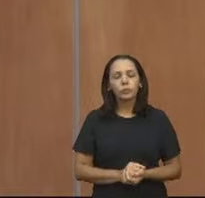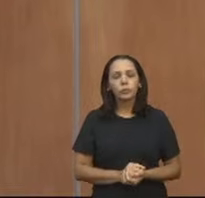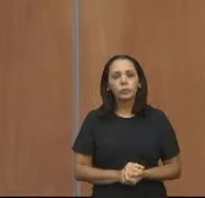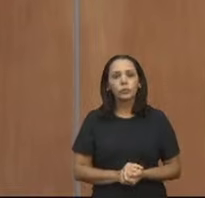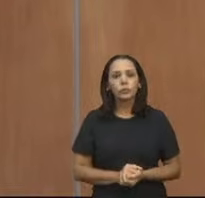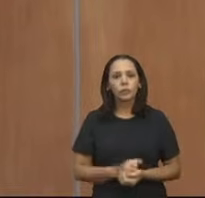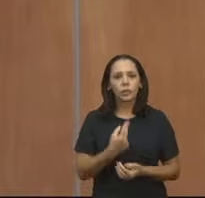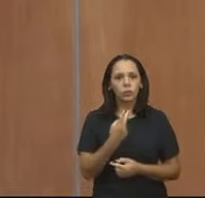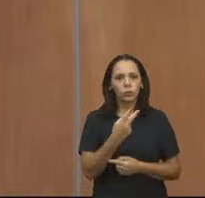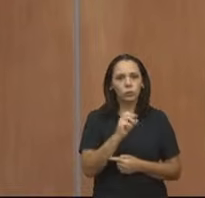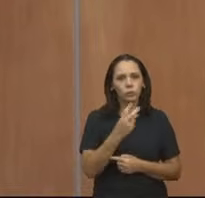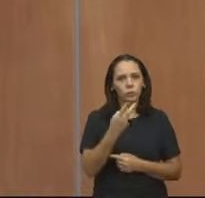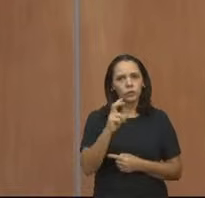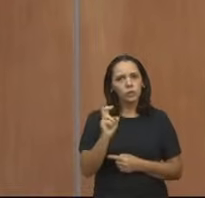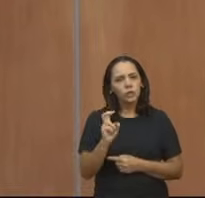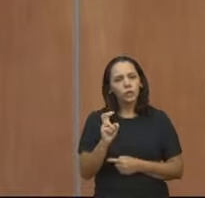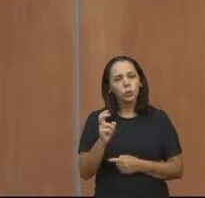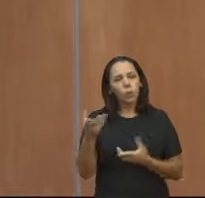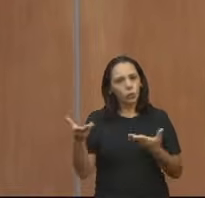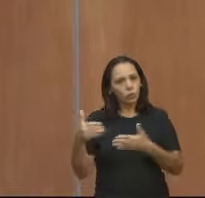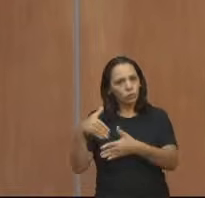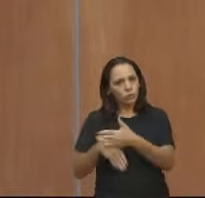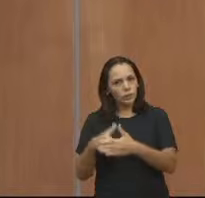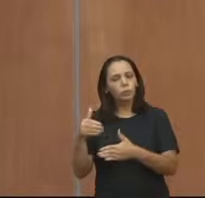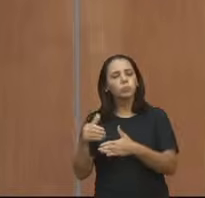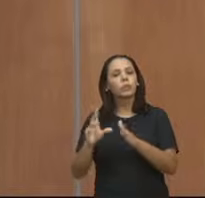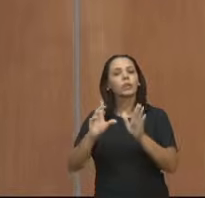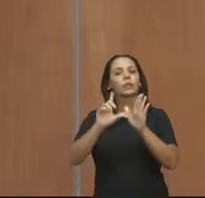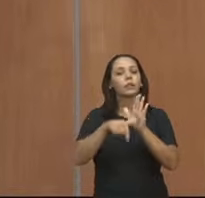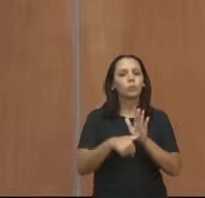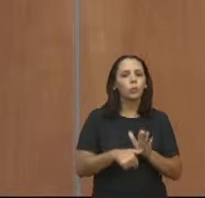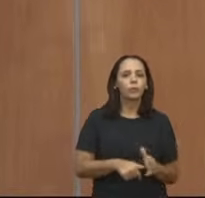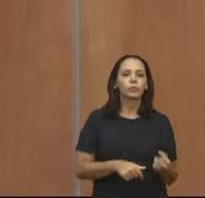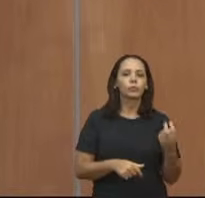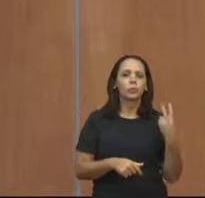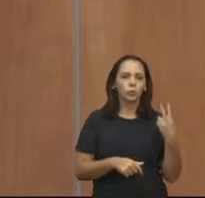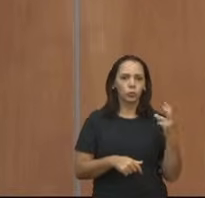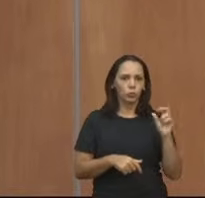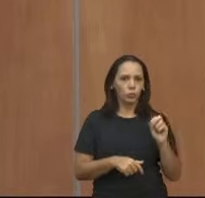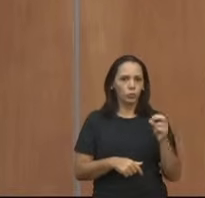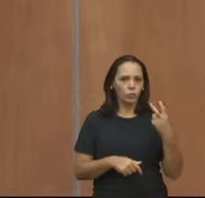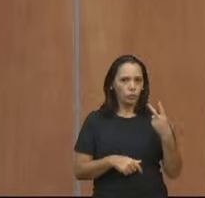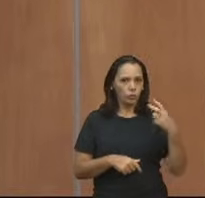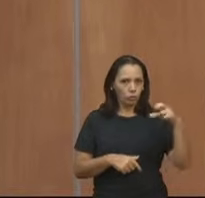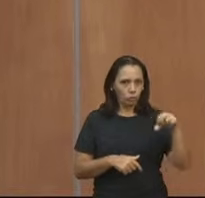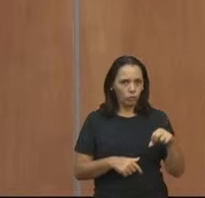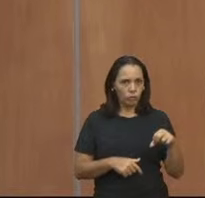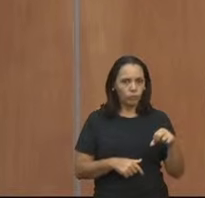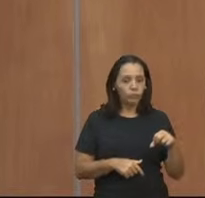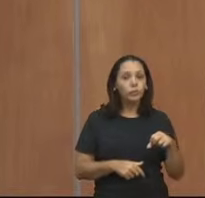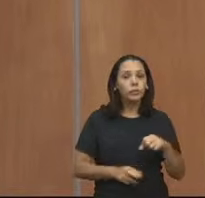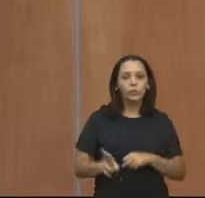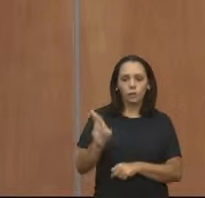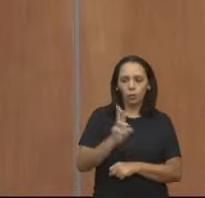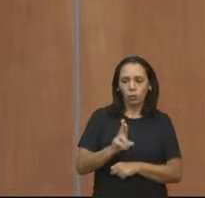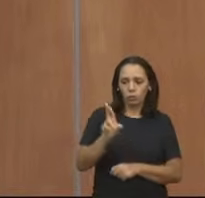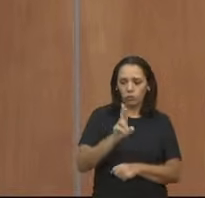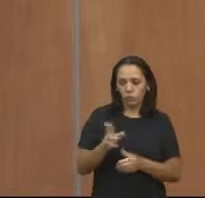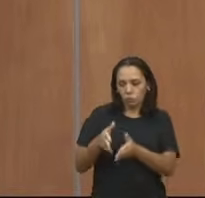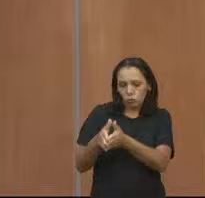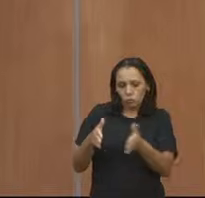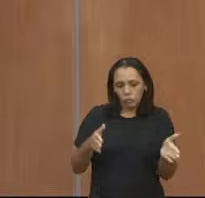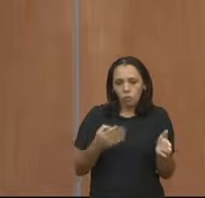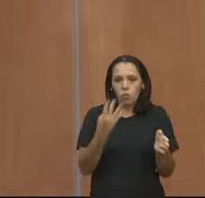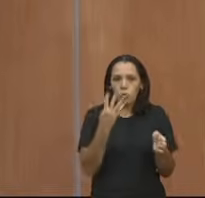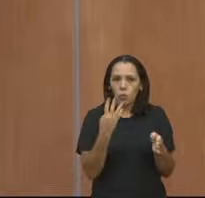será votado em 29, mas sempre pensando nos próximos 4 anos da gestão. E aqui a gente